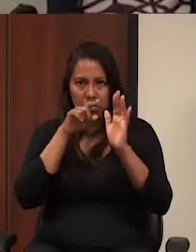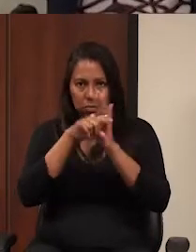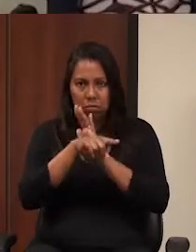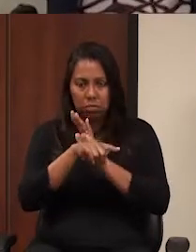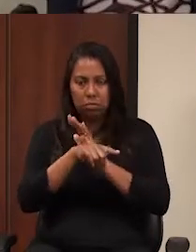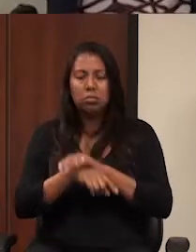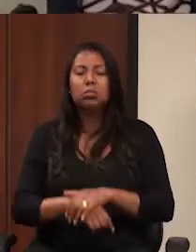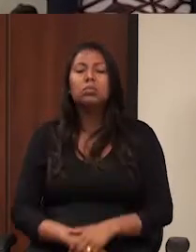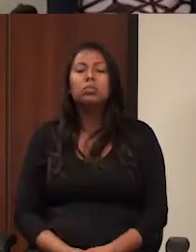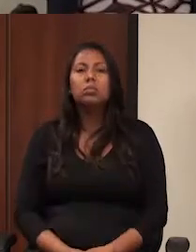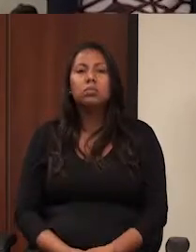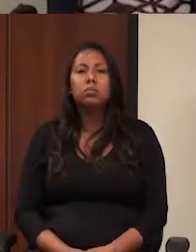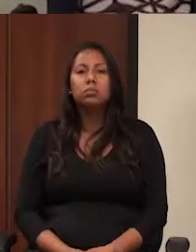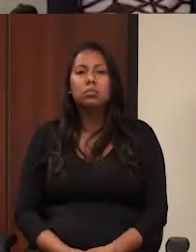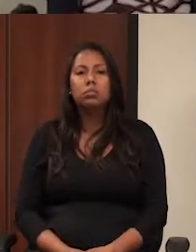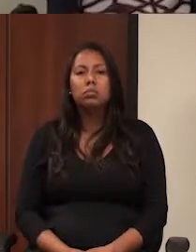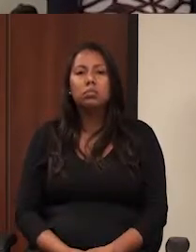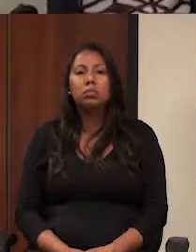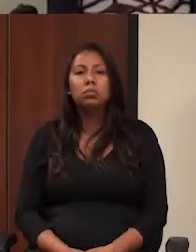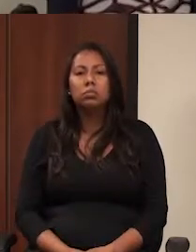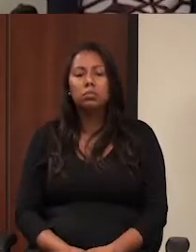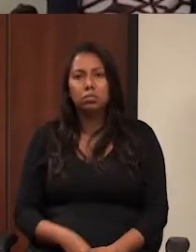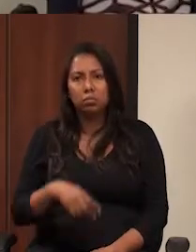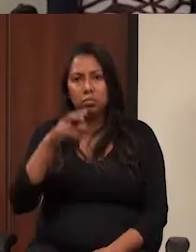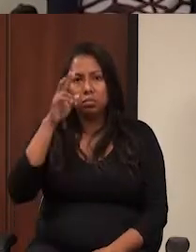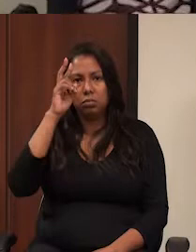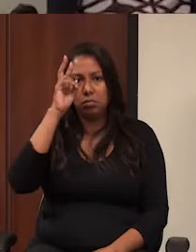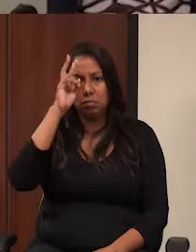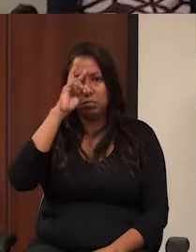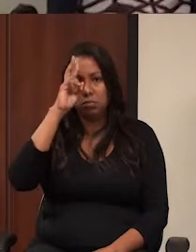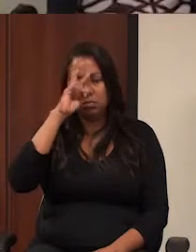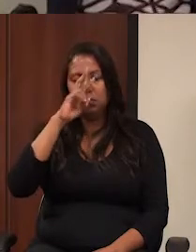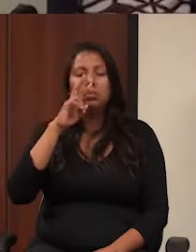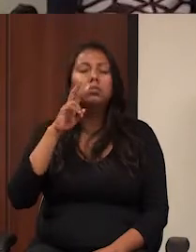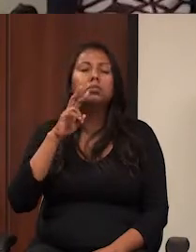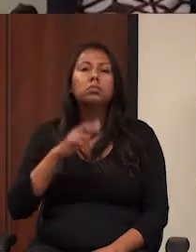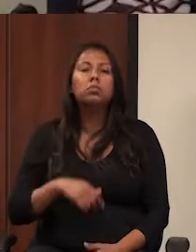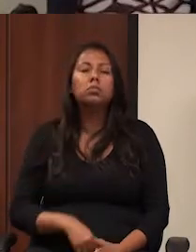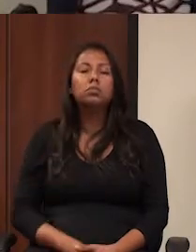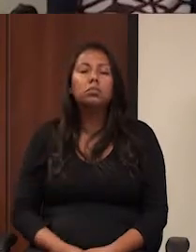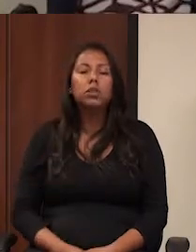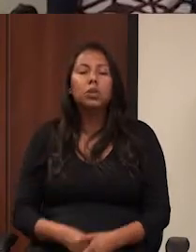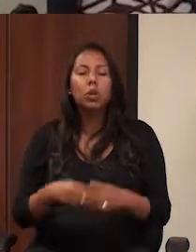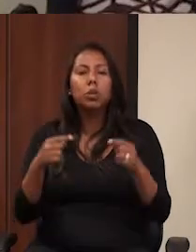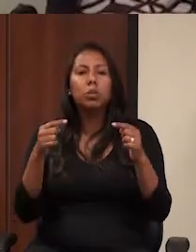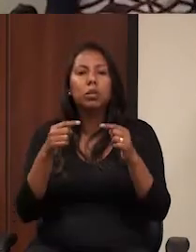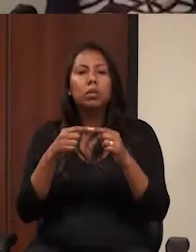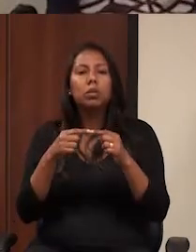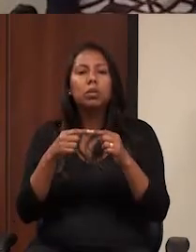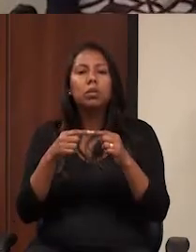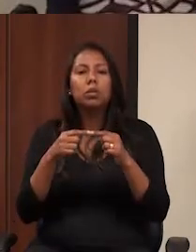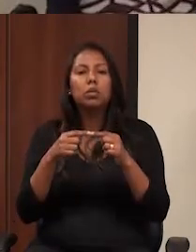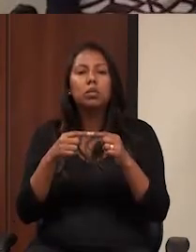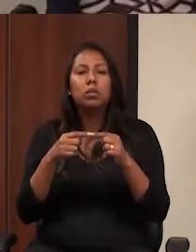Sandra, só lembrando a doutora Fernanda, e trocadilho aí, não diria trocadilho, mas com relação a esse